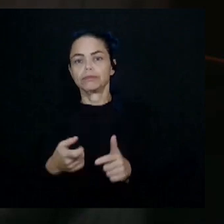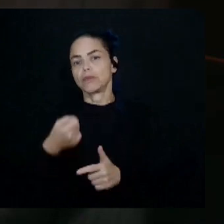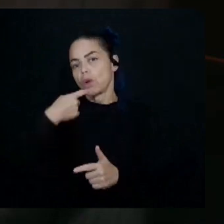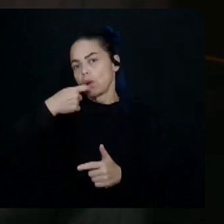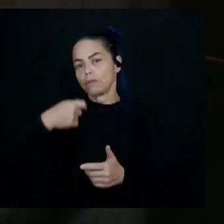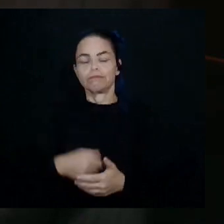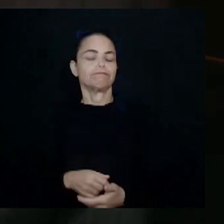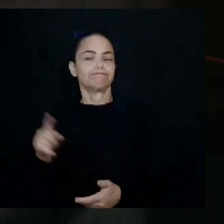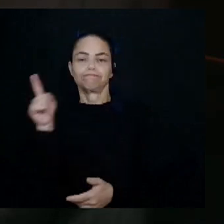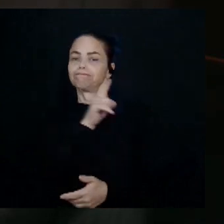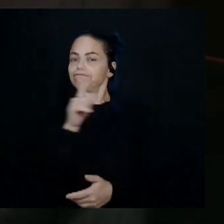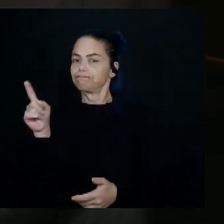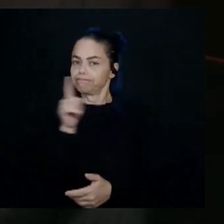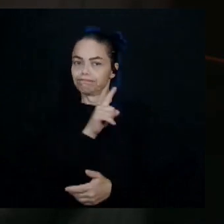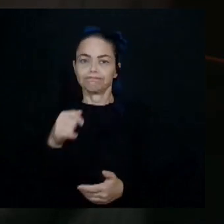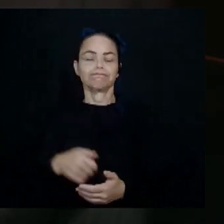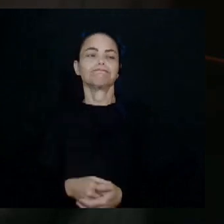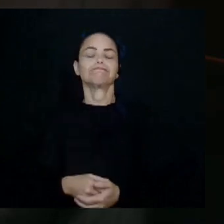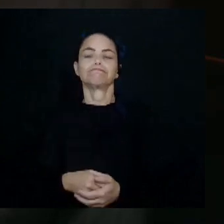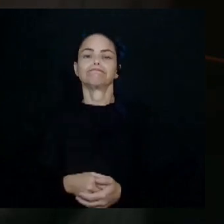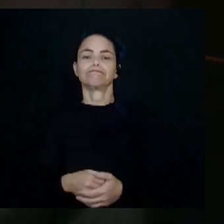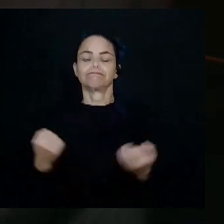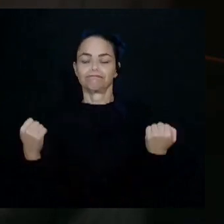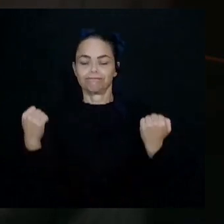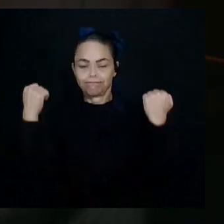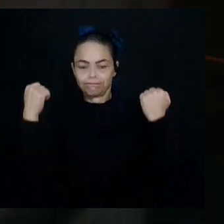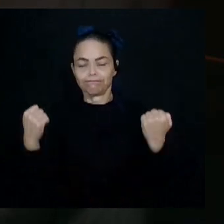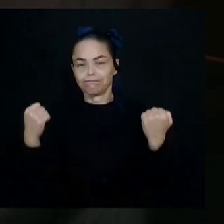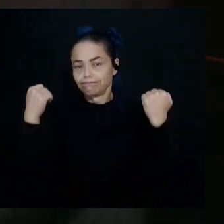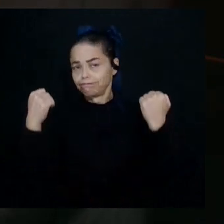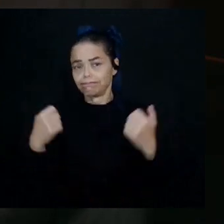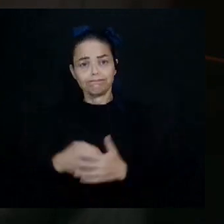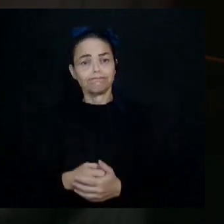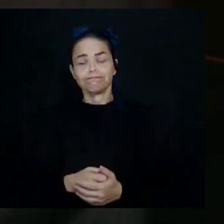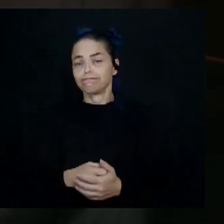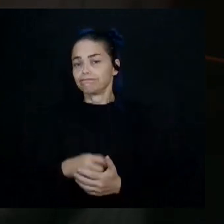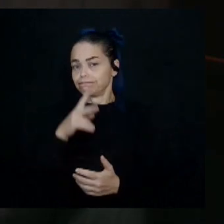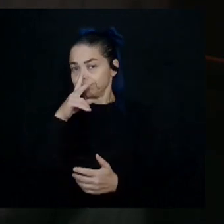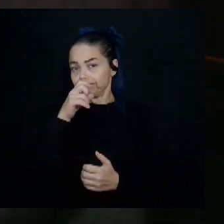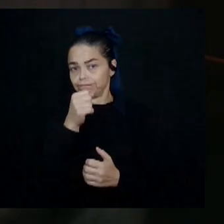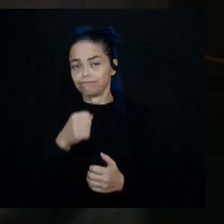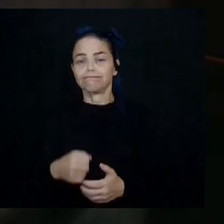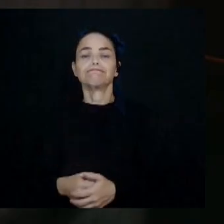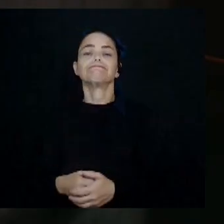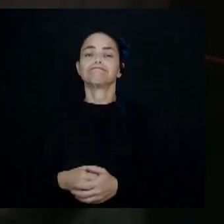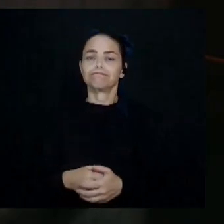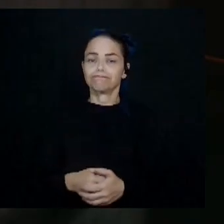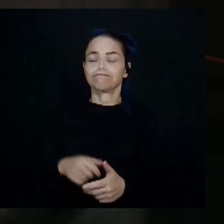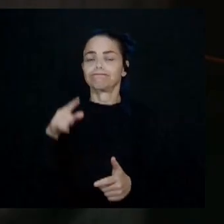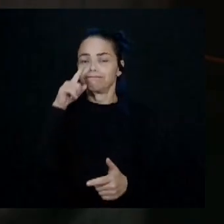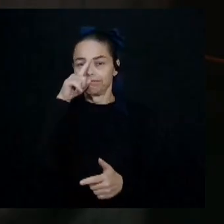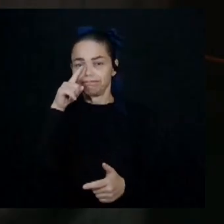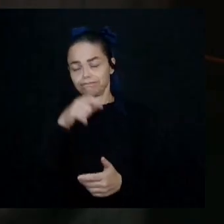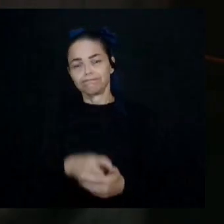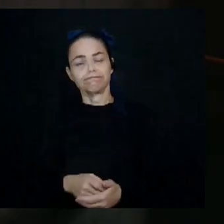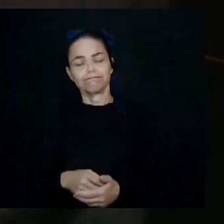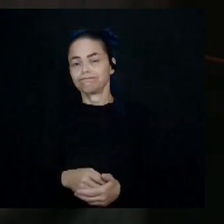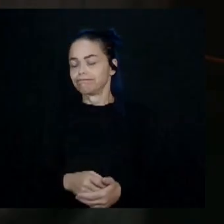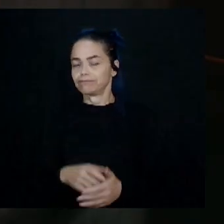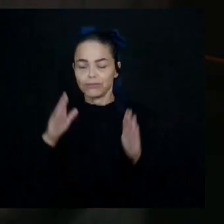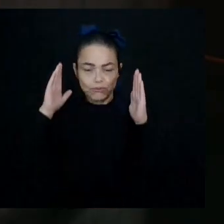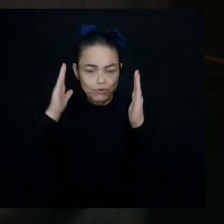foram feitos para esforço físico intenso e contínuo, e os riscos podem ser imediatos,